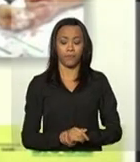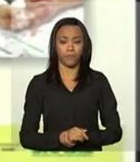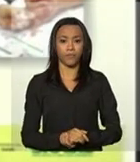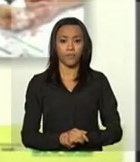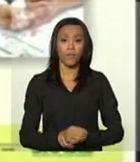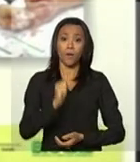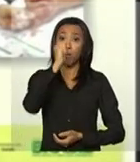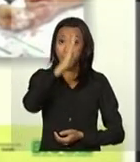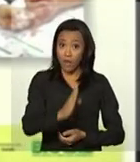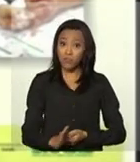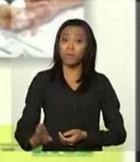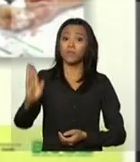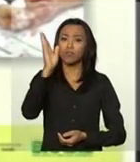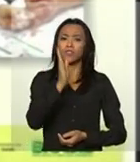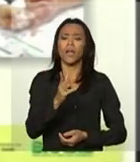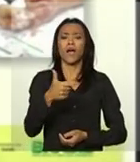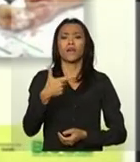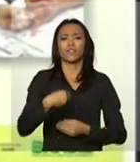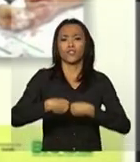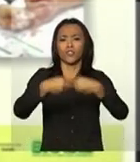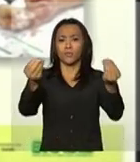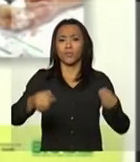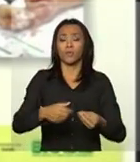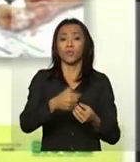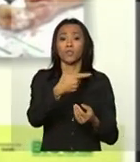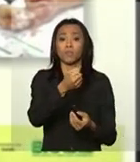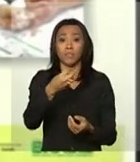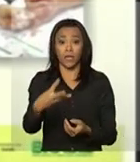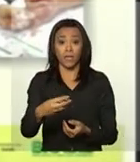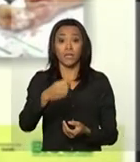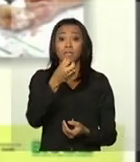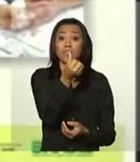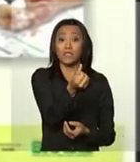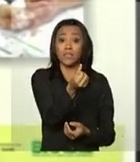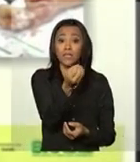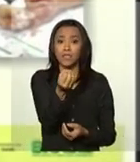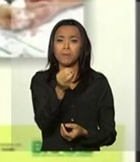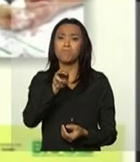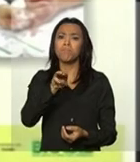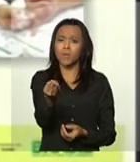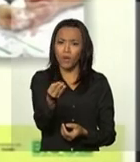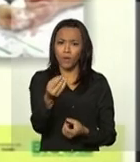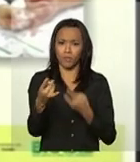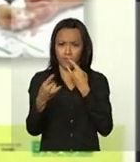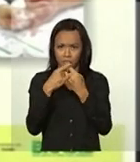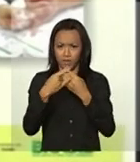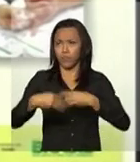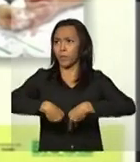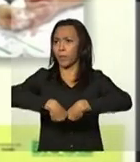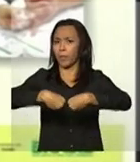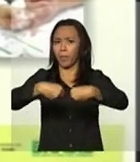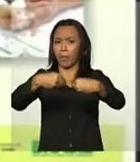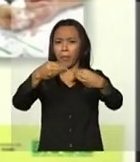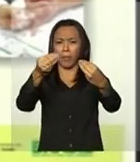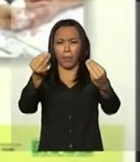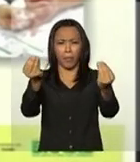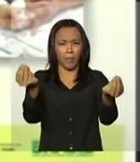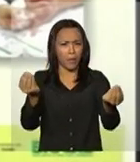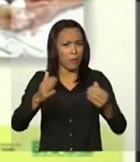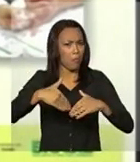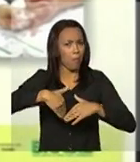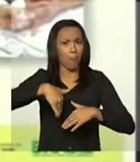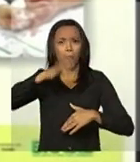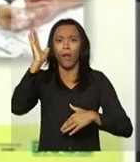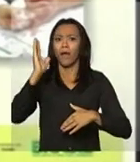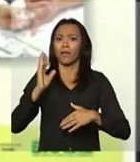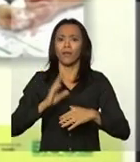O Brasil distribuiu em 2003 610 milhões de preservativos, né? Eu acho que talvez seja o maior programa